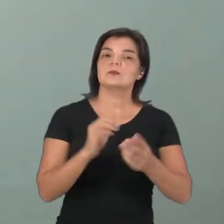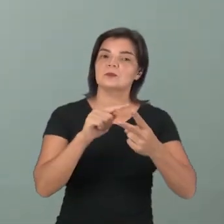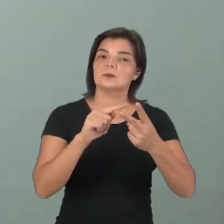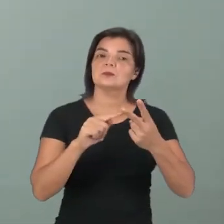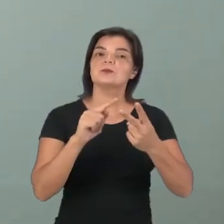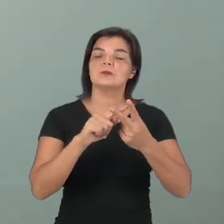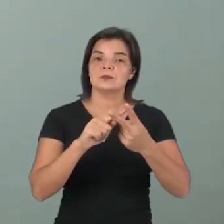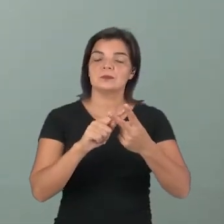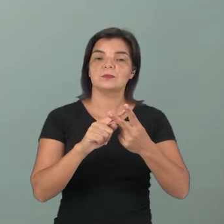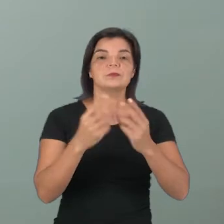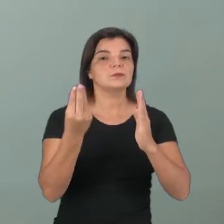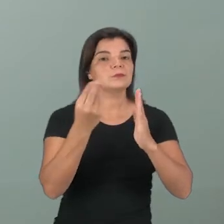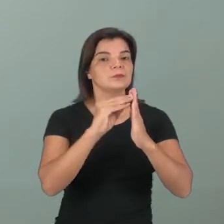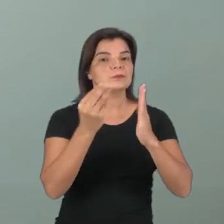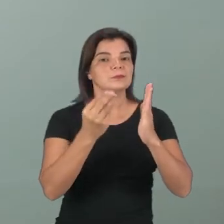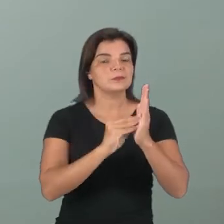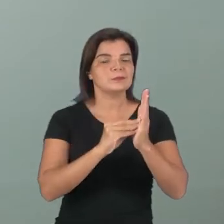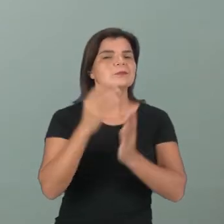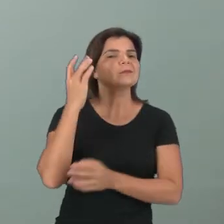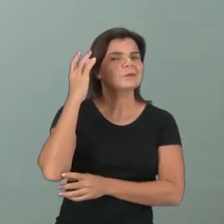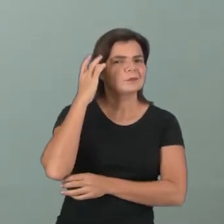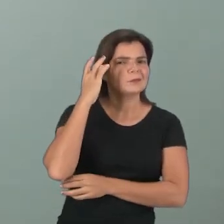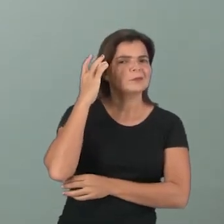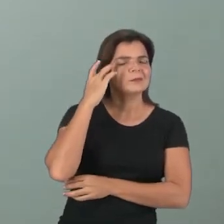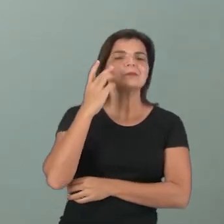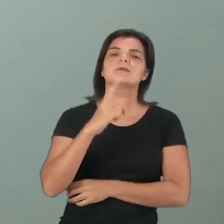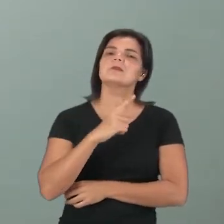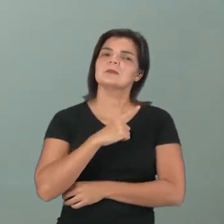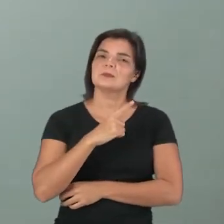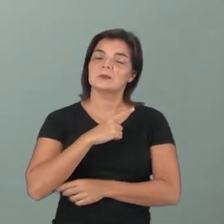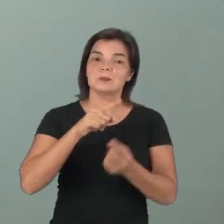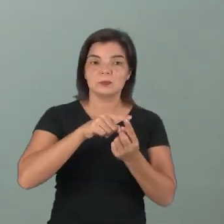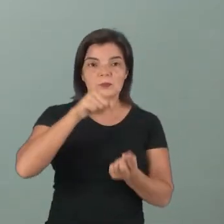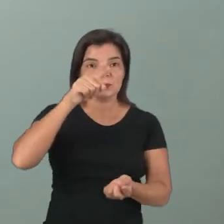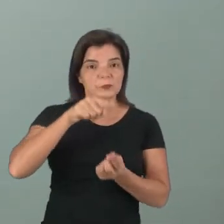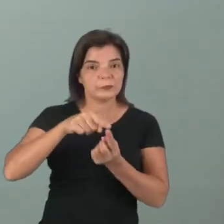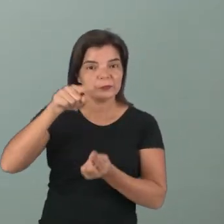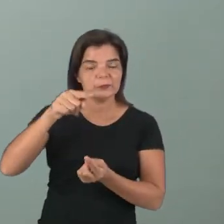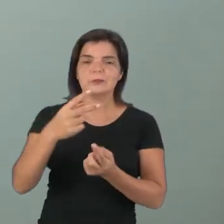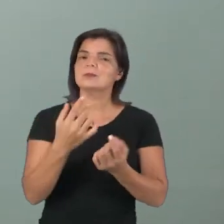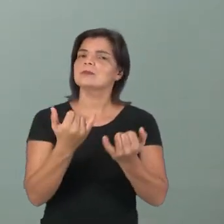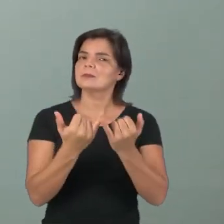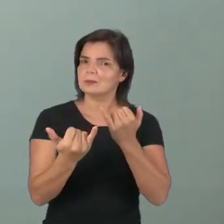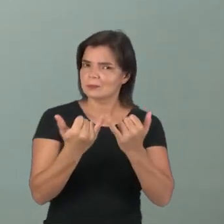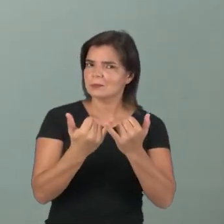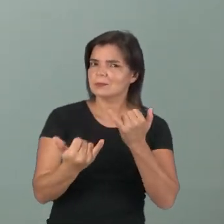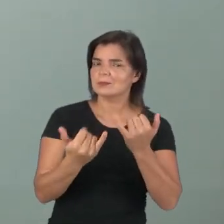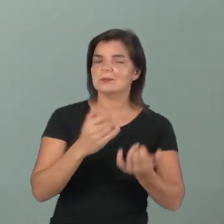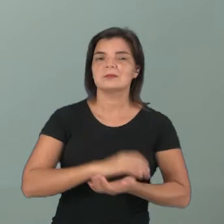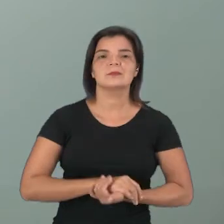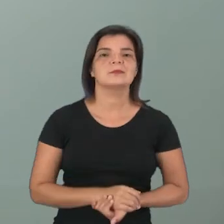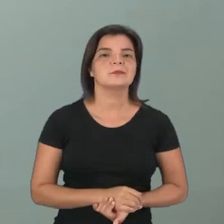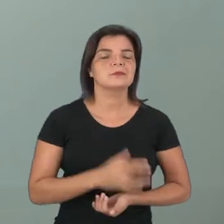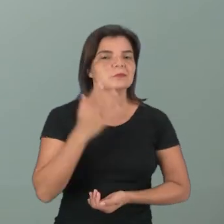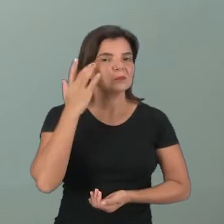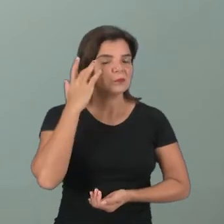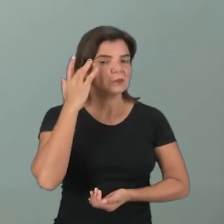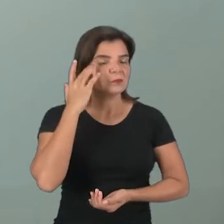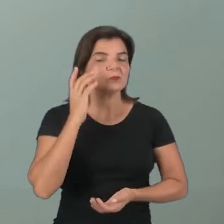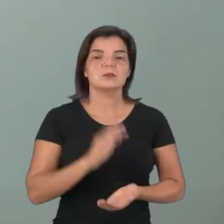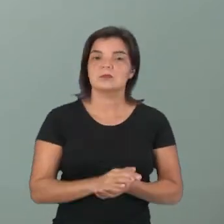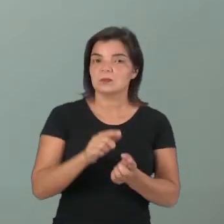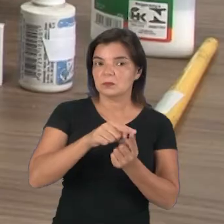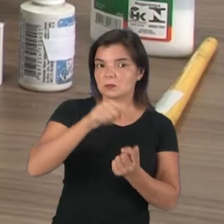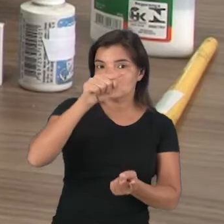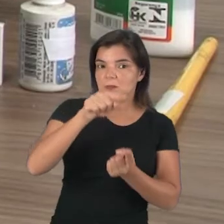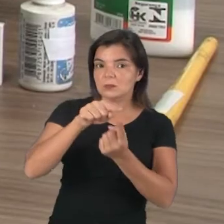duas agendas. Será que elas têm tamanhos semelhantes? Será que o tamanho